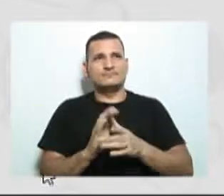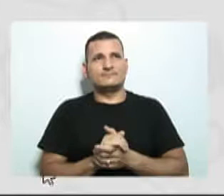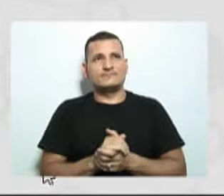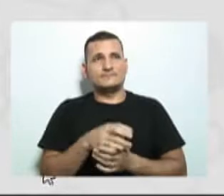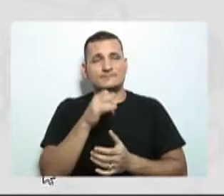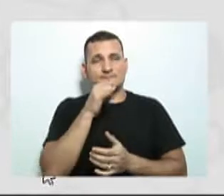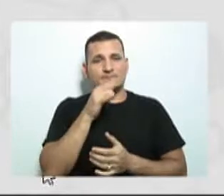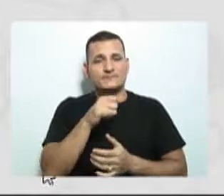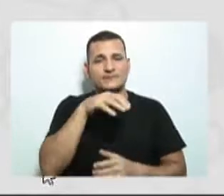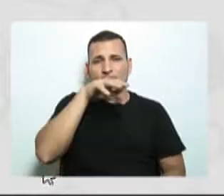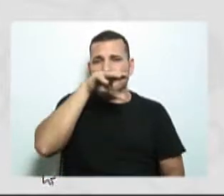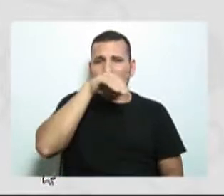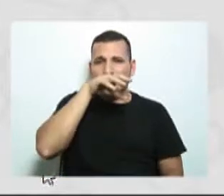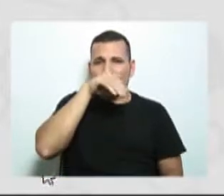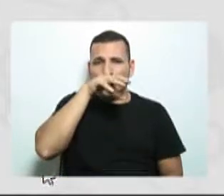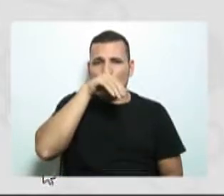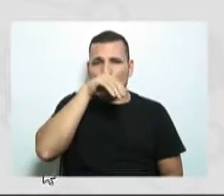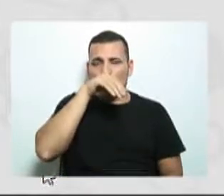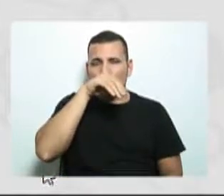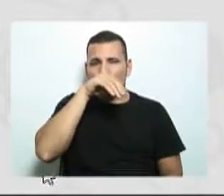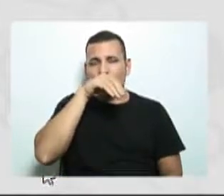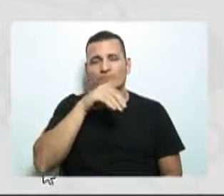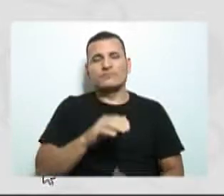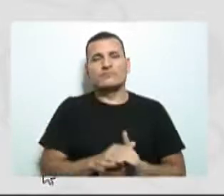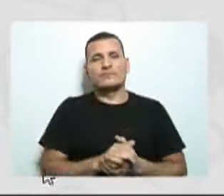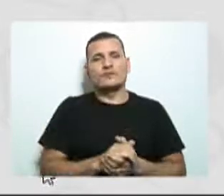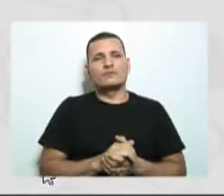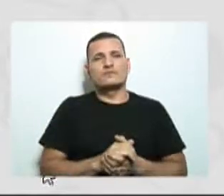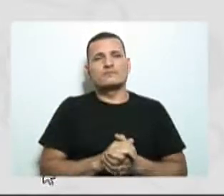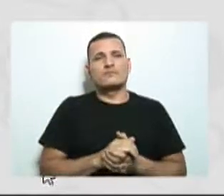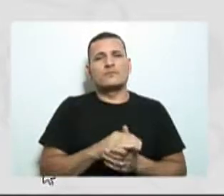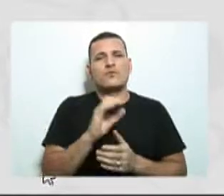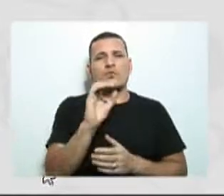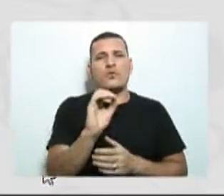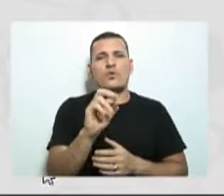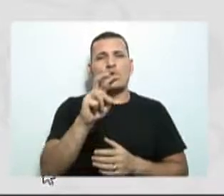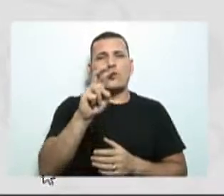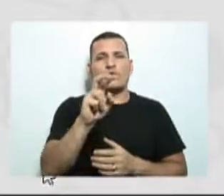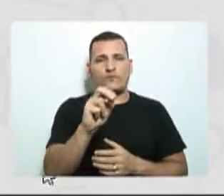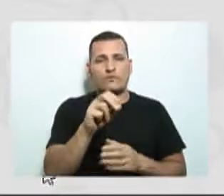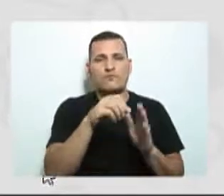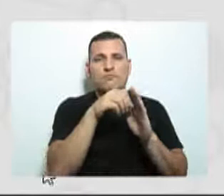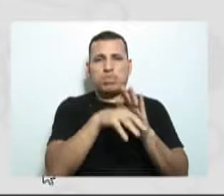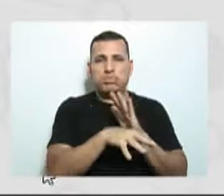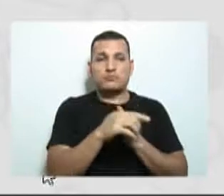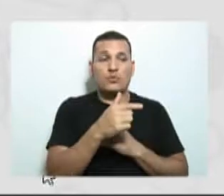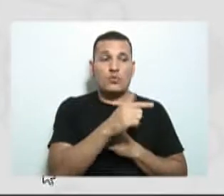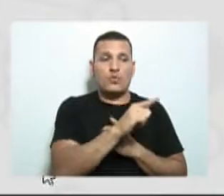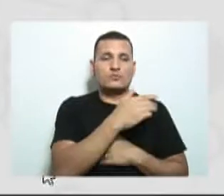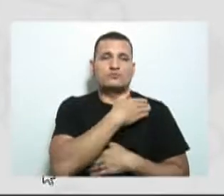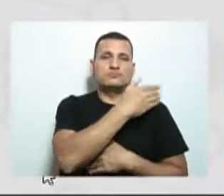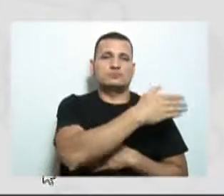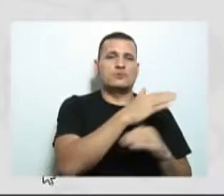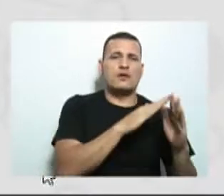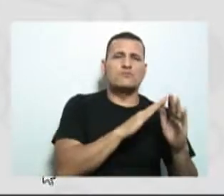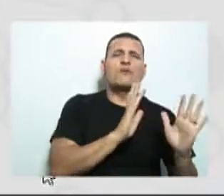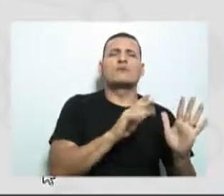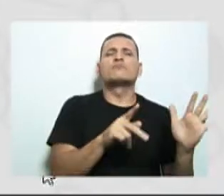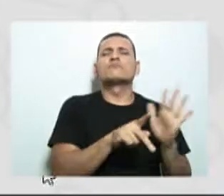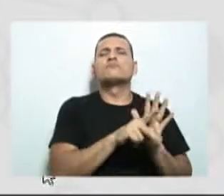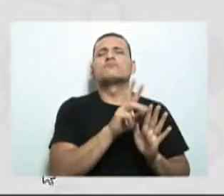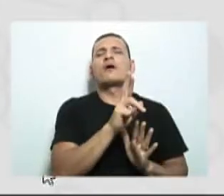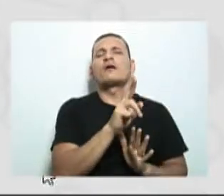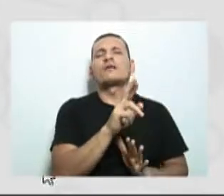se um pato botasse o ovo no quintal do vizinho, a quem pertenceria o ovo? A quem, professora Regina? Ao pato.